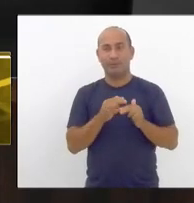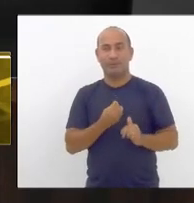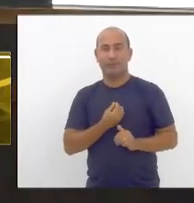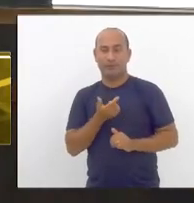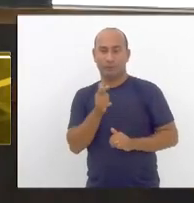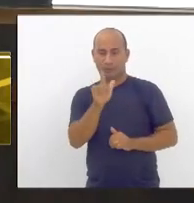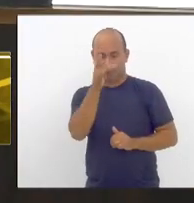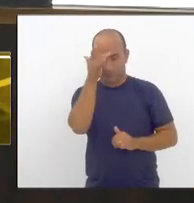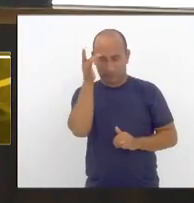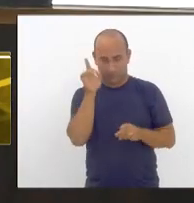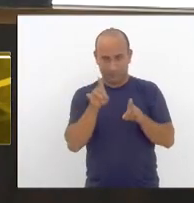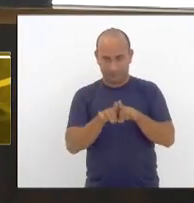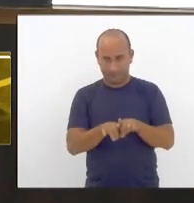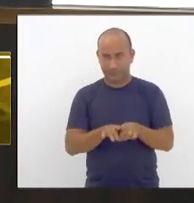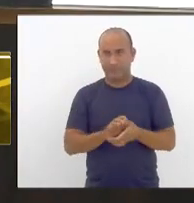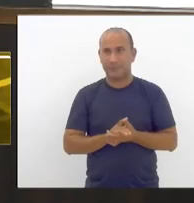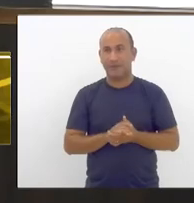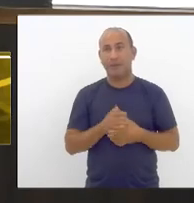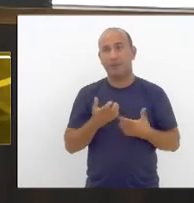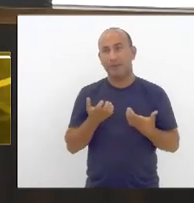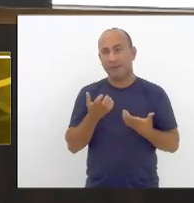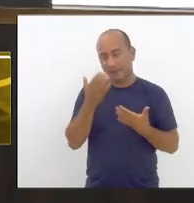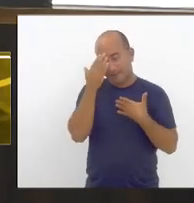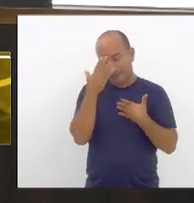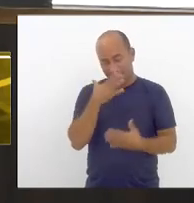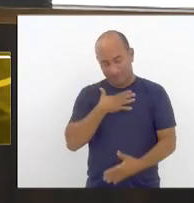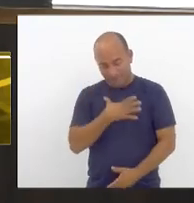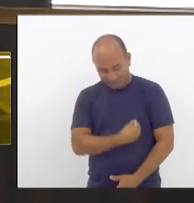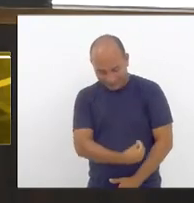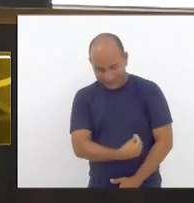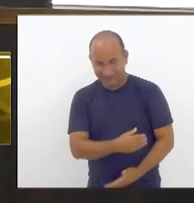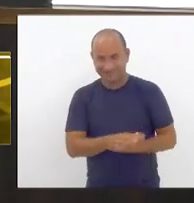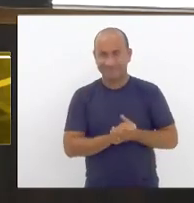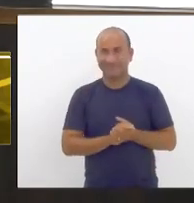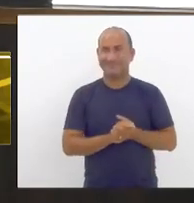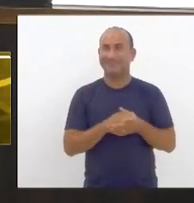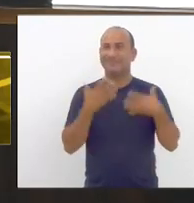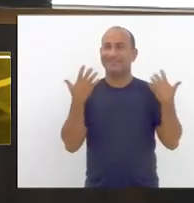outros então eu queria agradecer meu filho